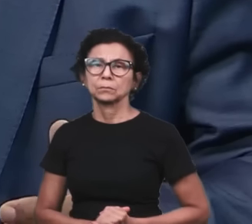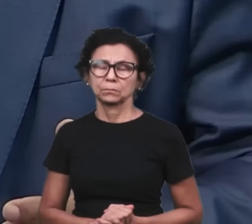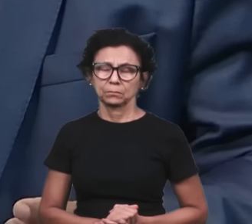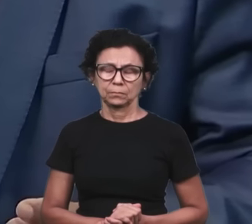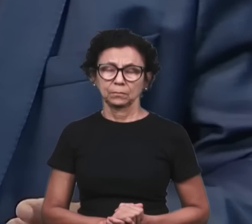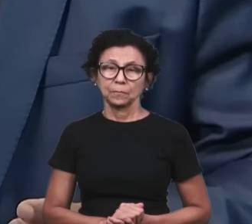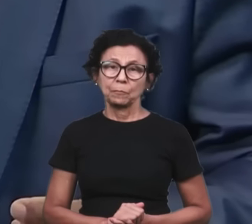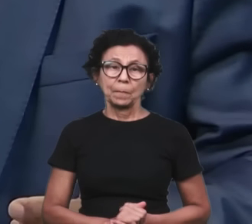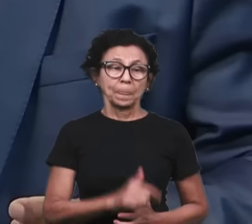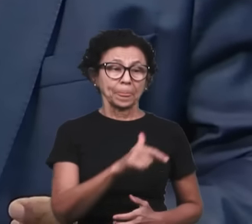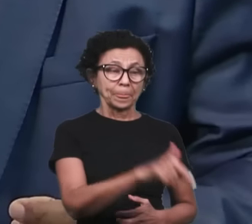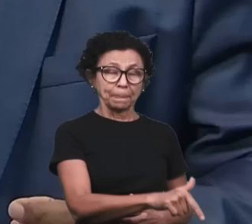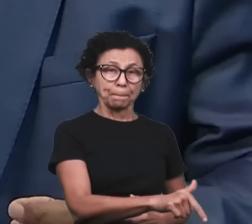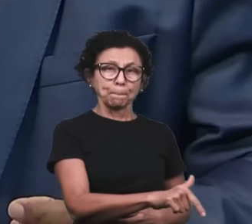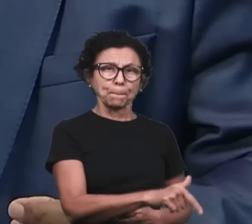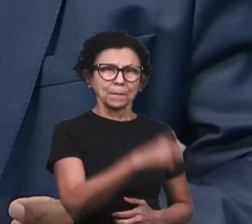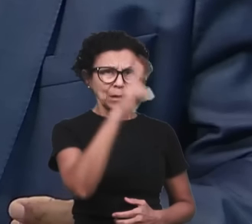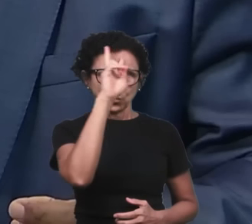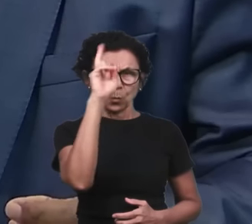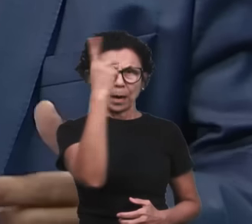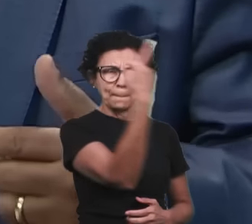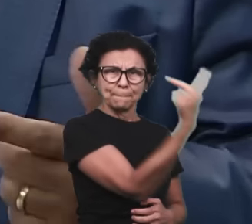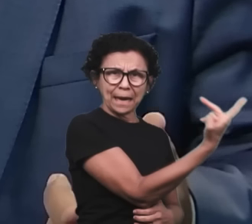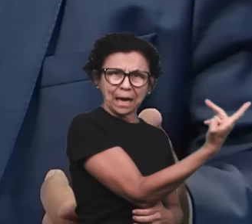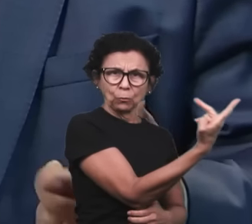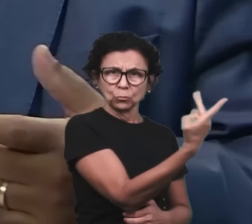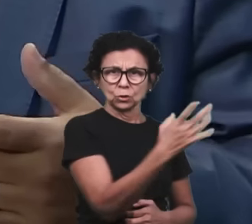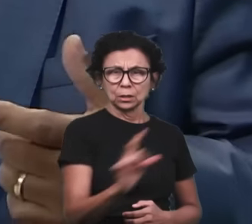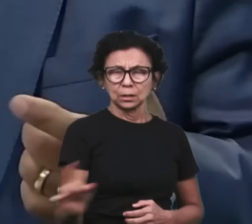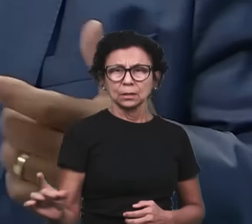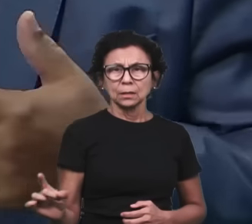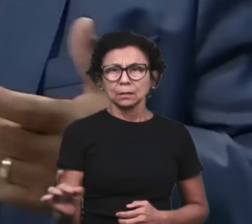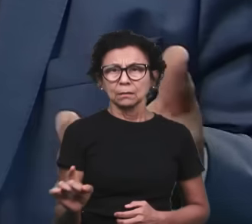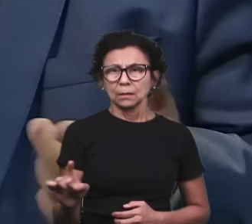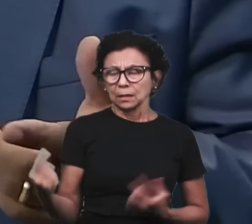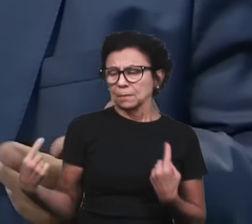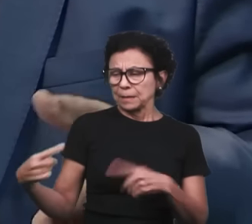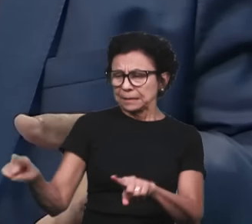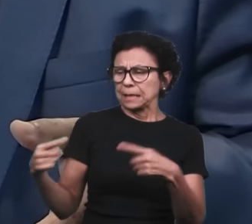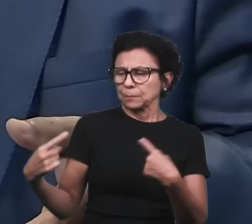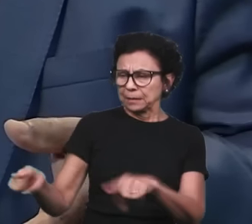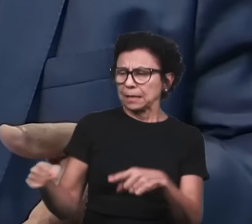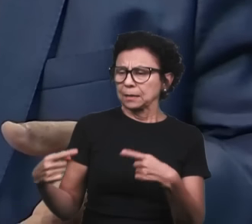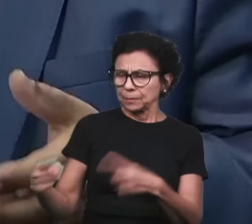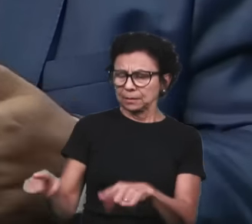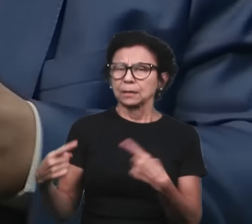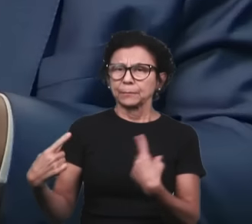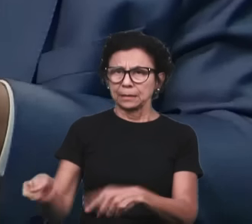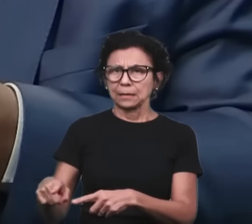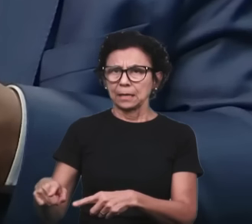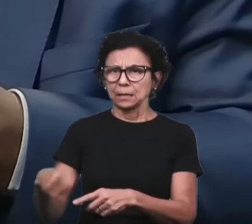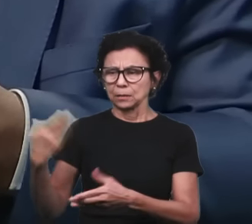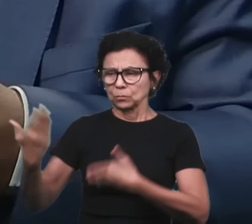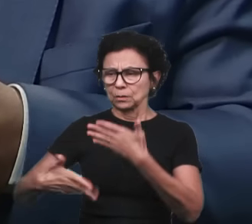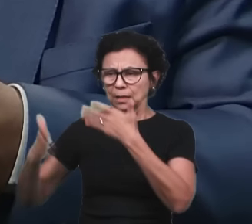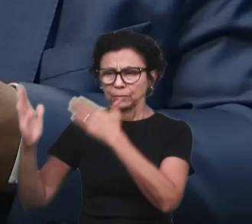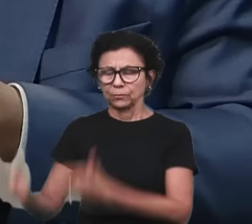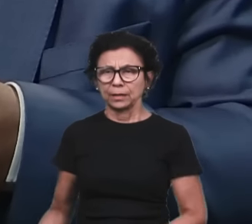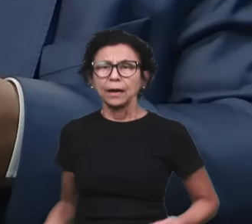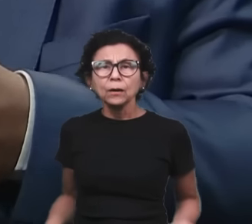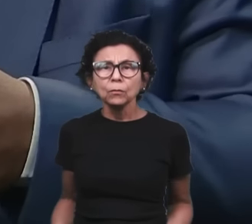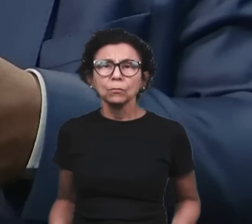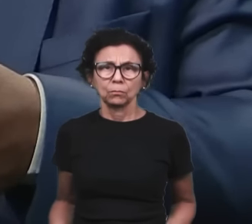O ímpio cerca o justo, então o errado se torna certo, certo se torna errado. É o que acontecia nos